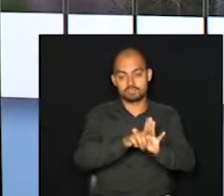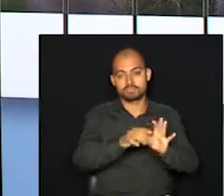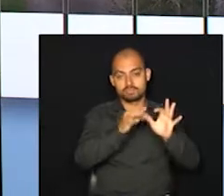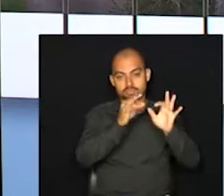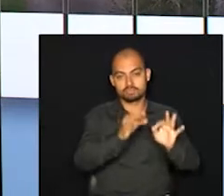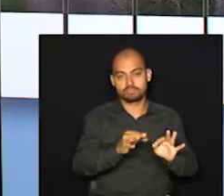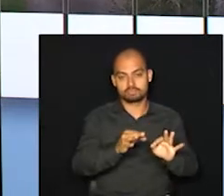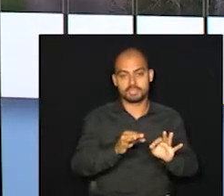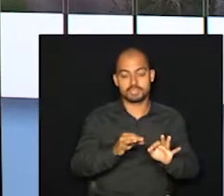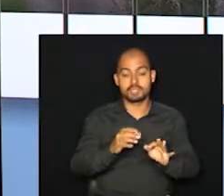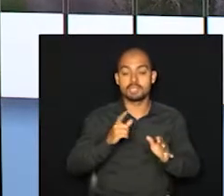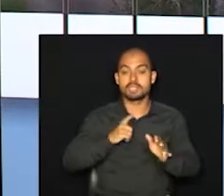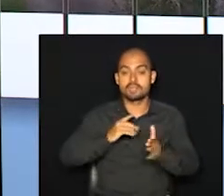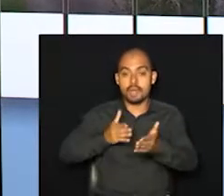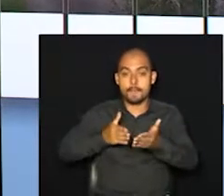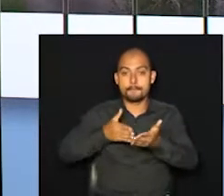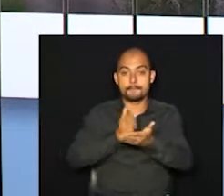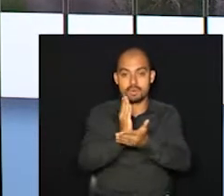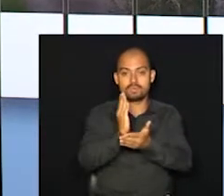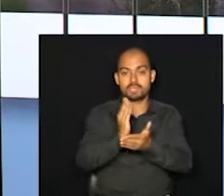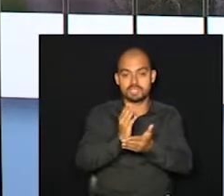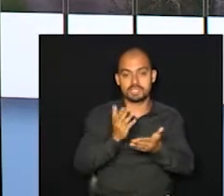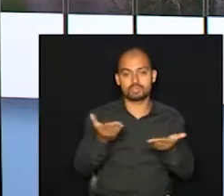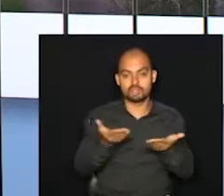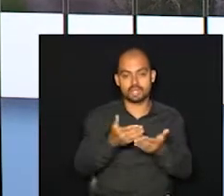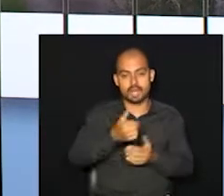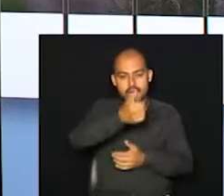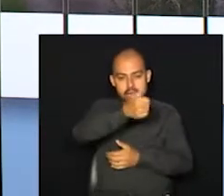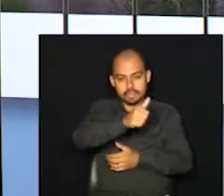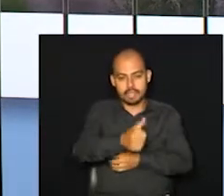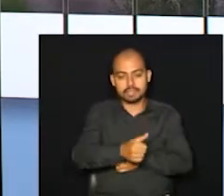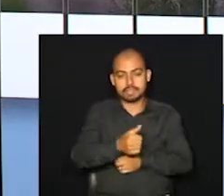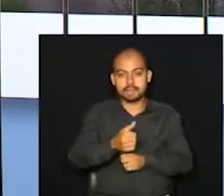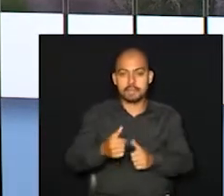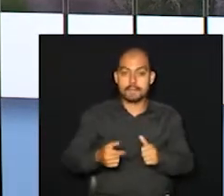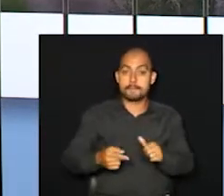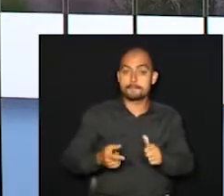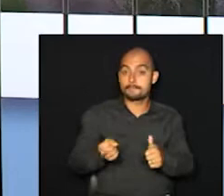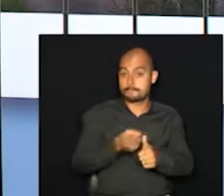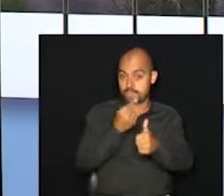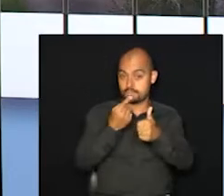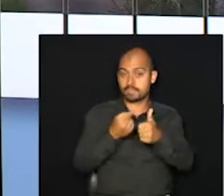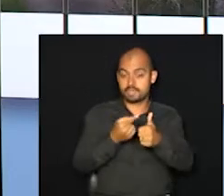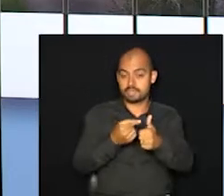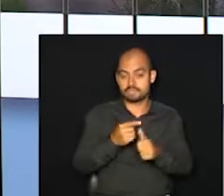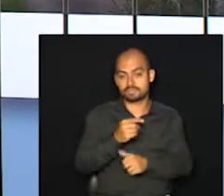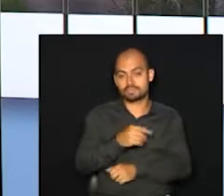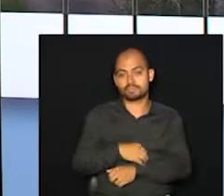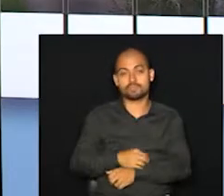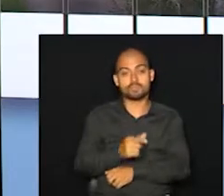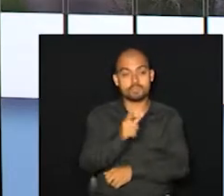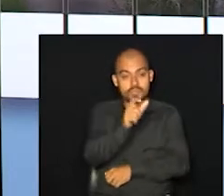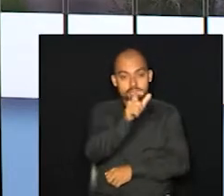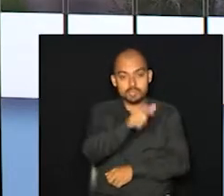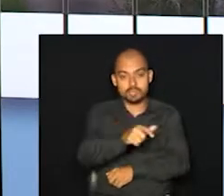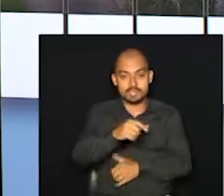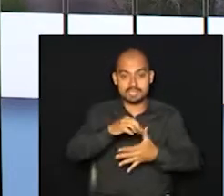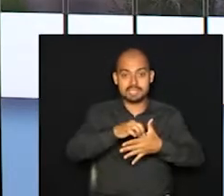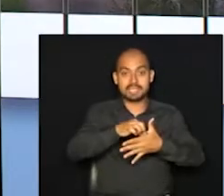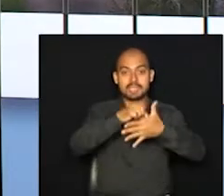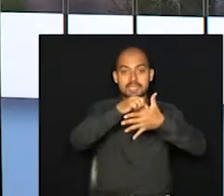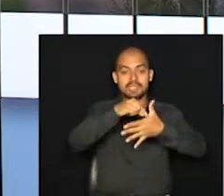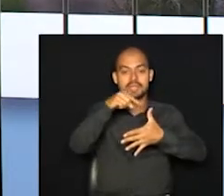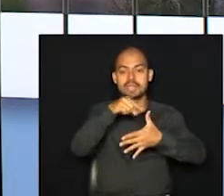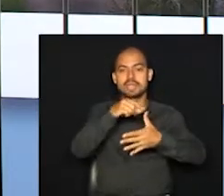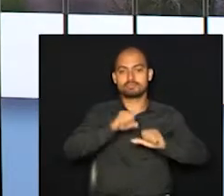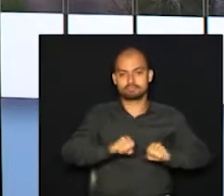aí a aprovação em primeira análise dessa proposta, em que o líder de governo na Câmara